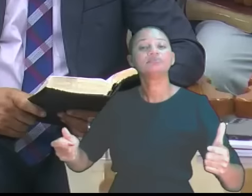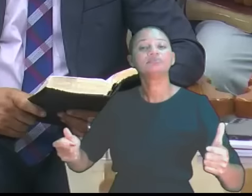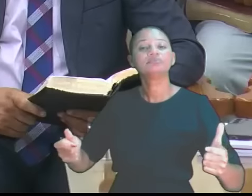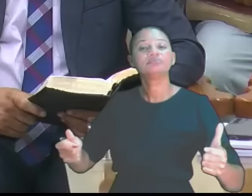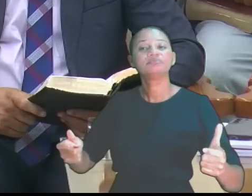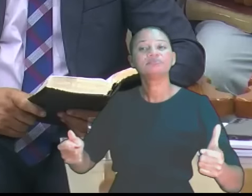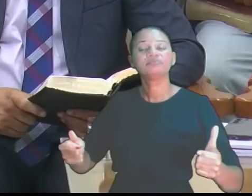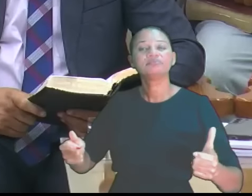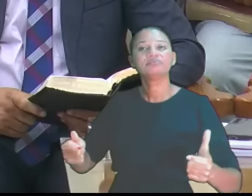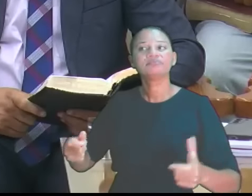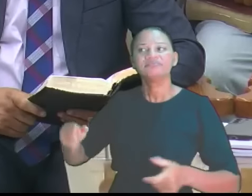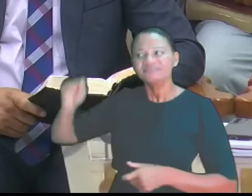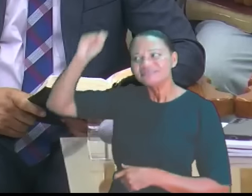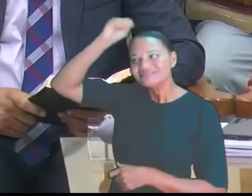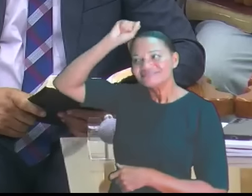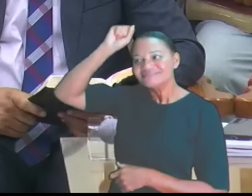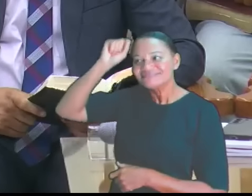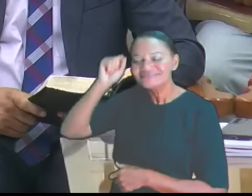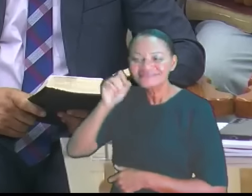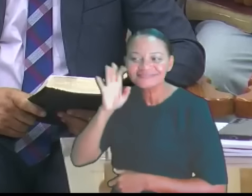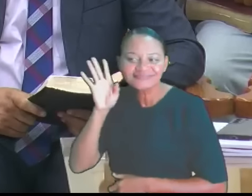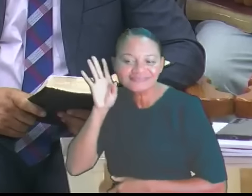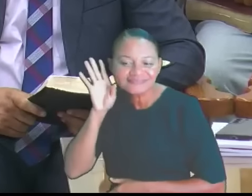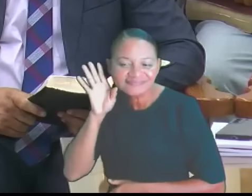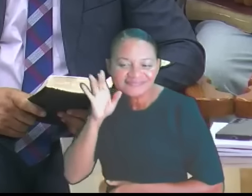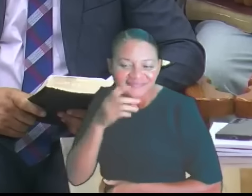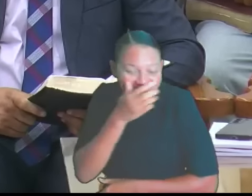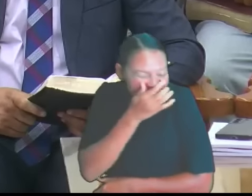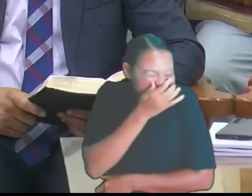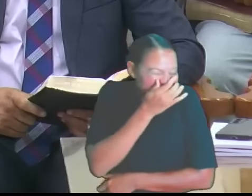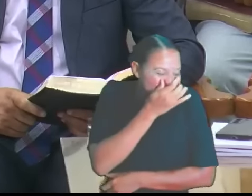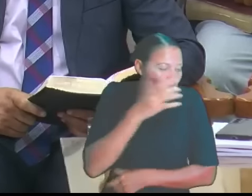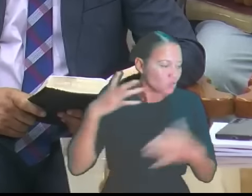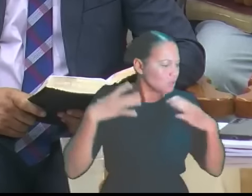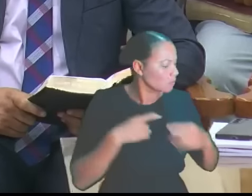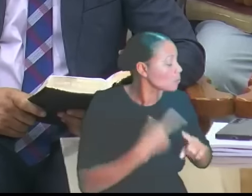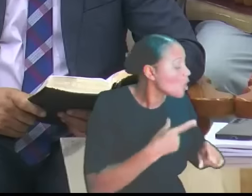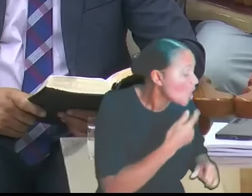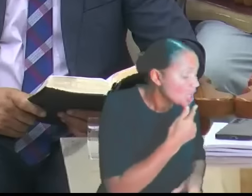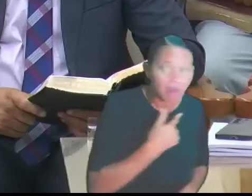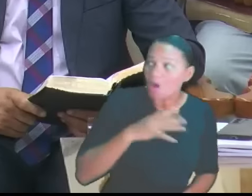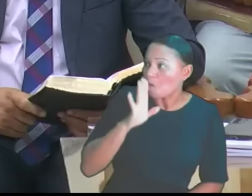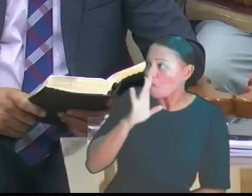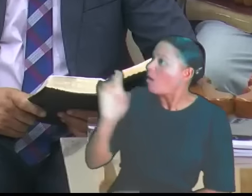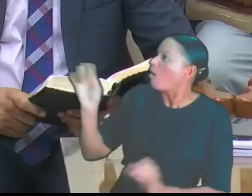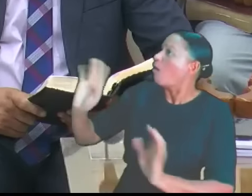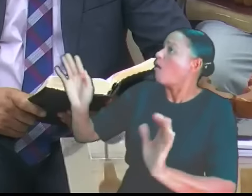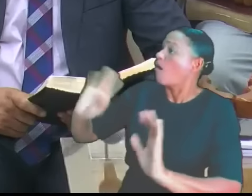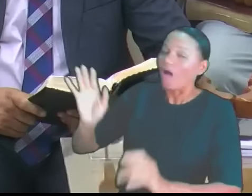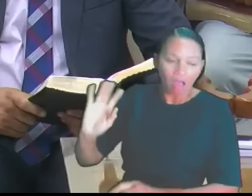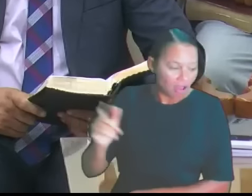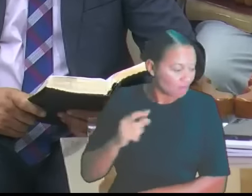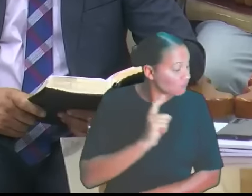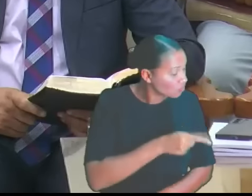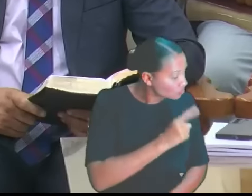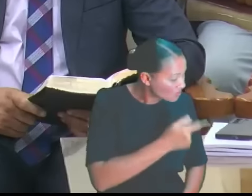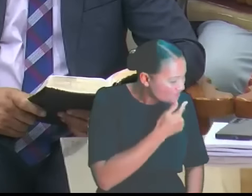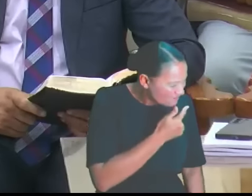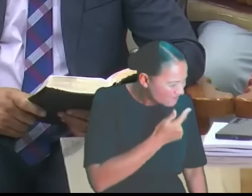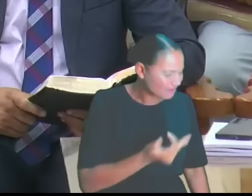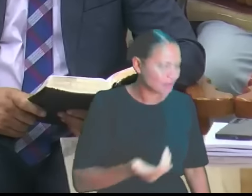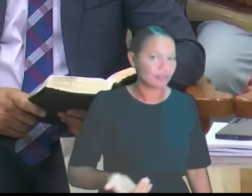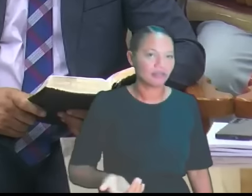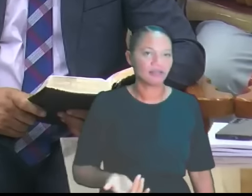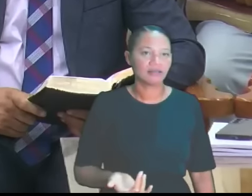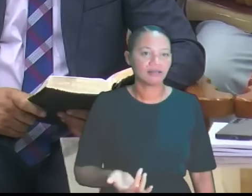Sara ouviu a conversa, começou a rir lá dentro. O anjo entrou e disse: por que riu? Não, não riu, riu, você riu.